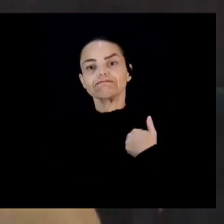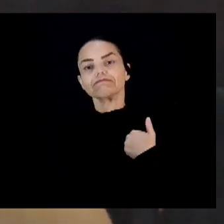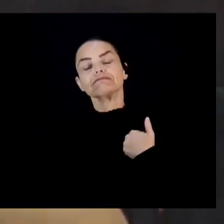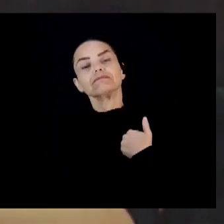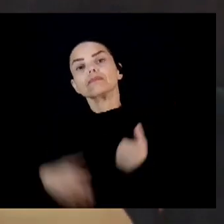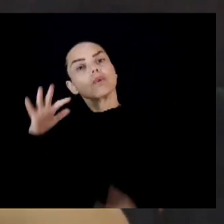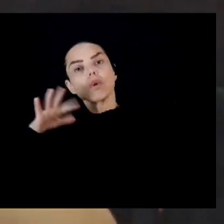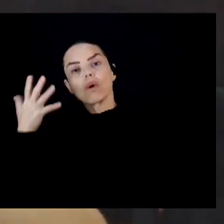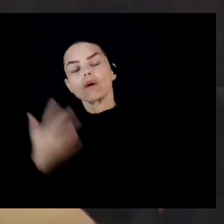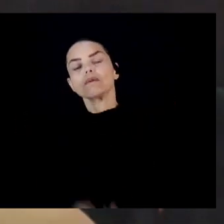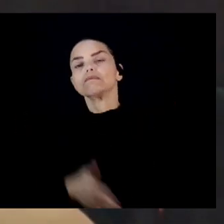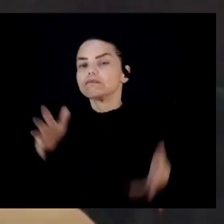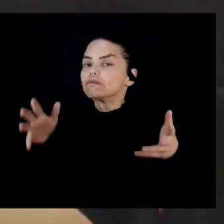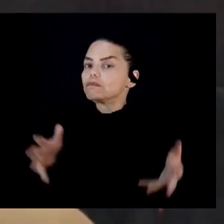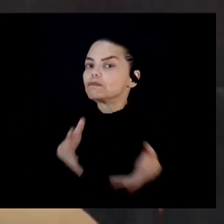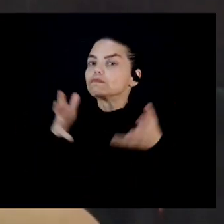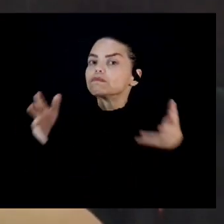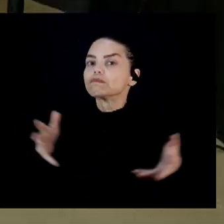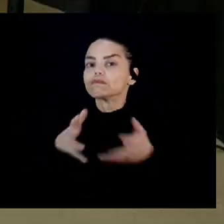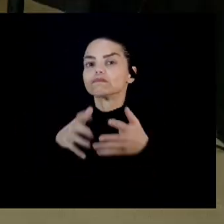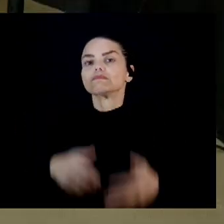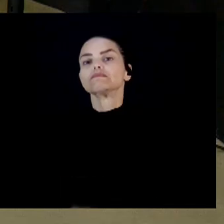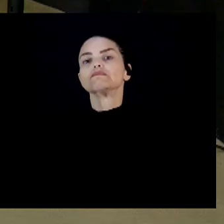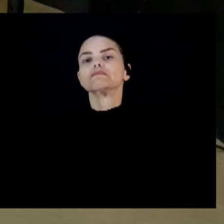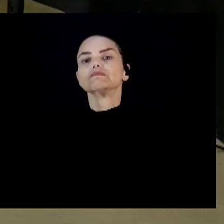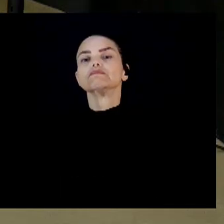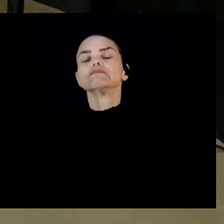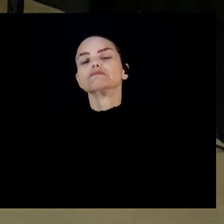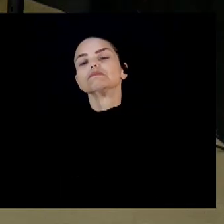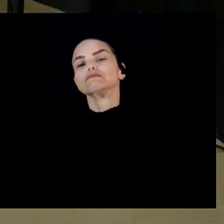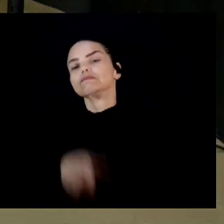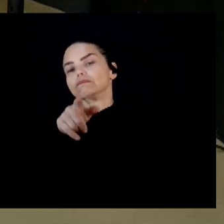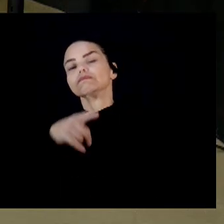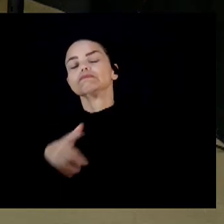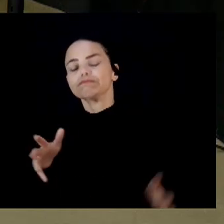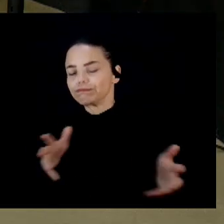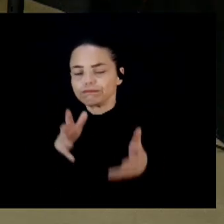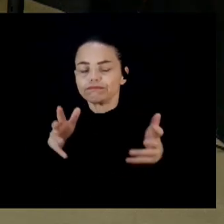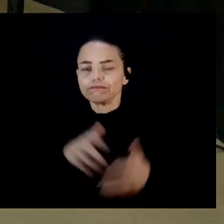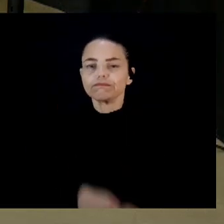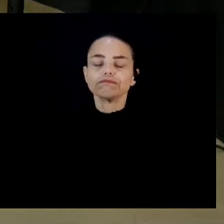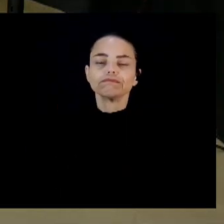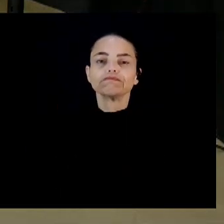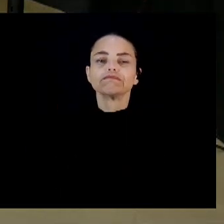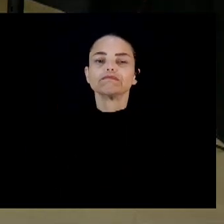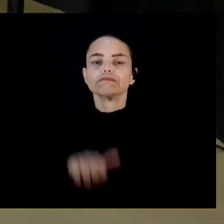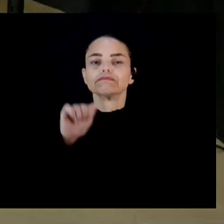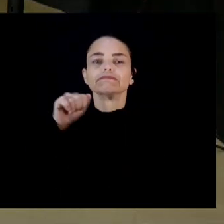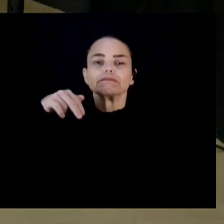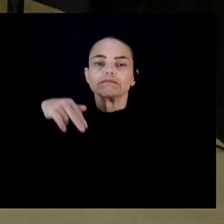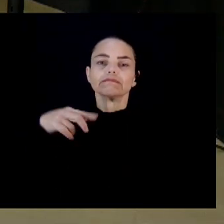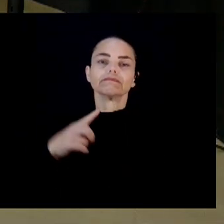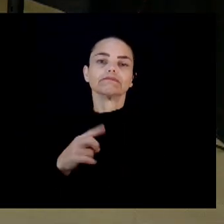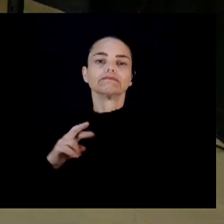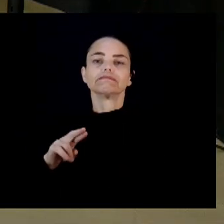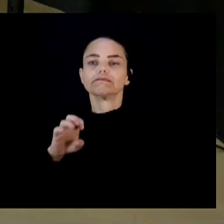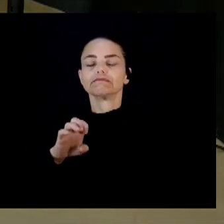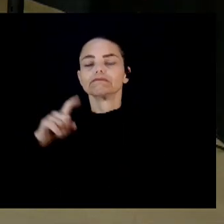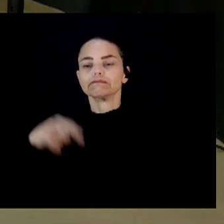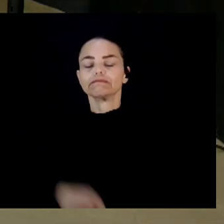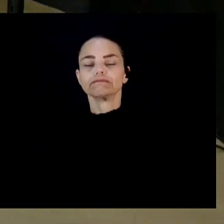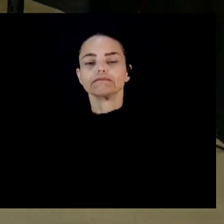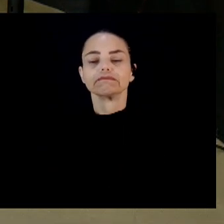te motivando cada vez mais. Já que você falou de motivação, então, André, quando a gente vê essas